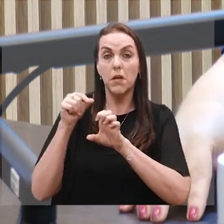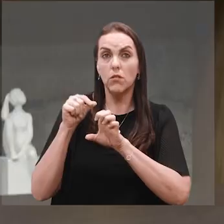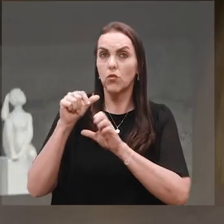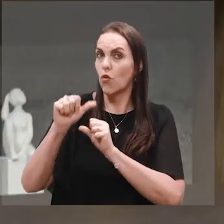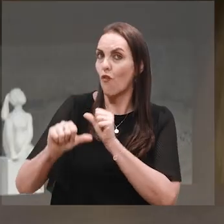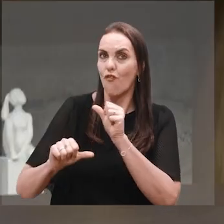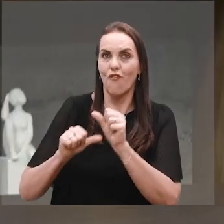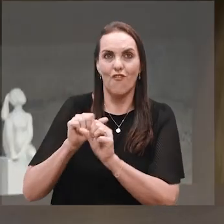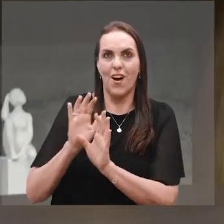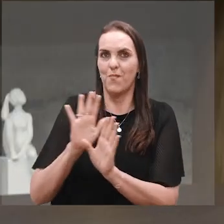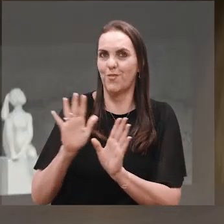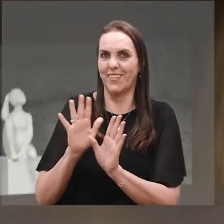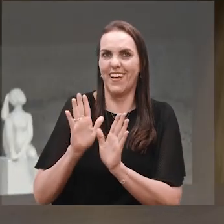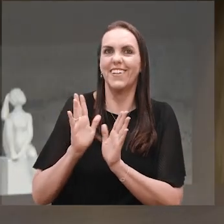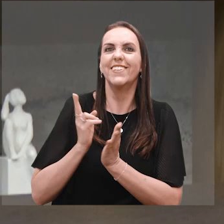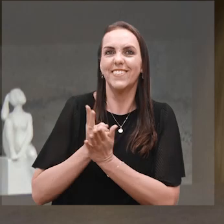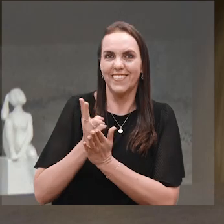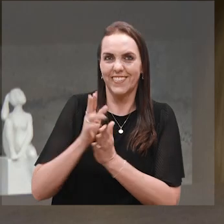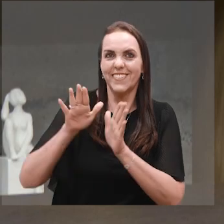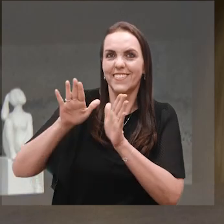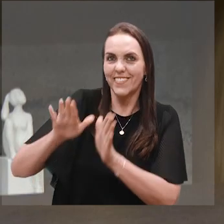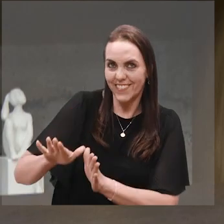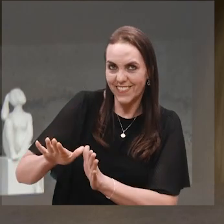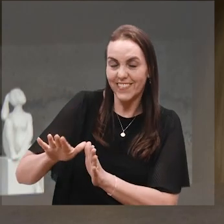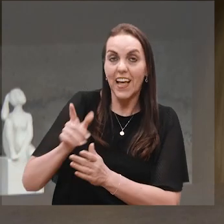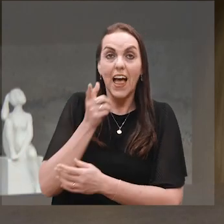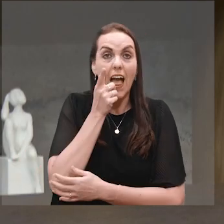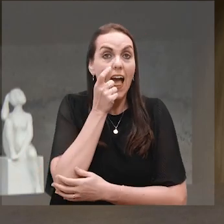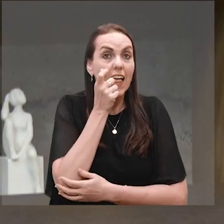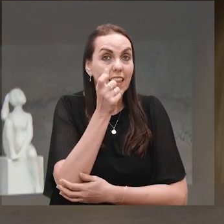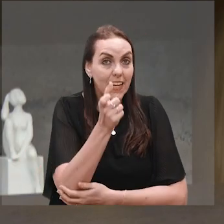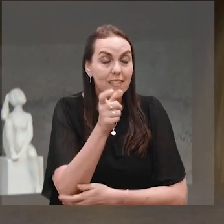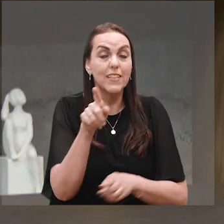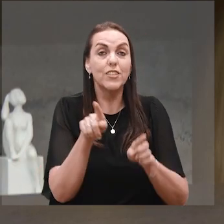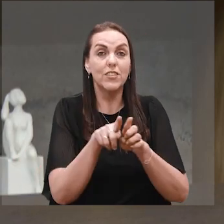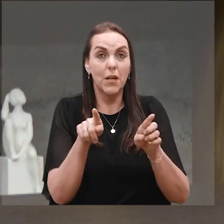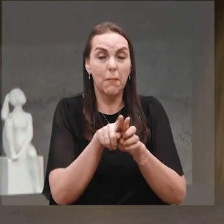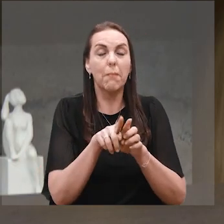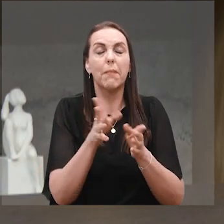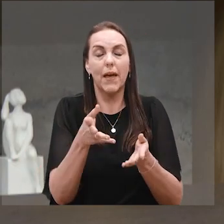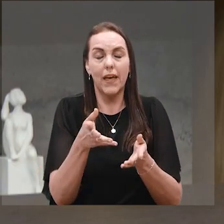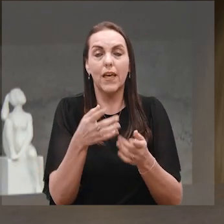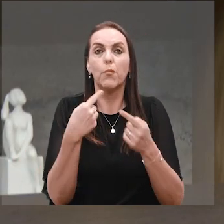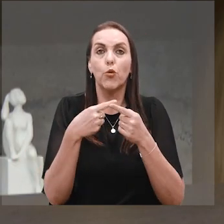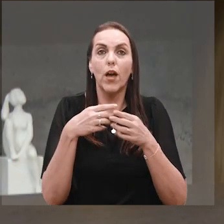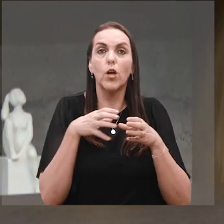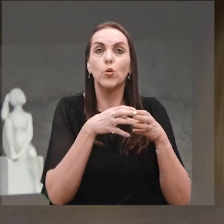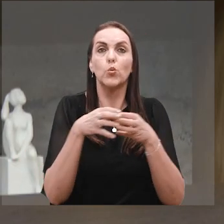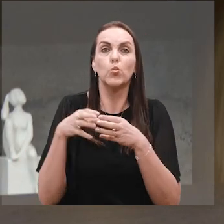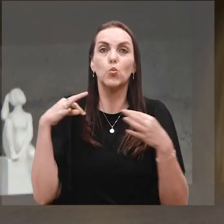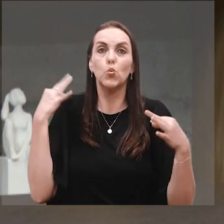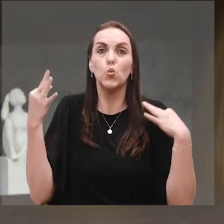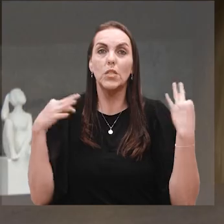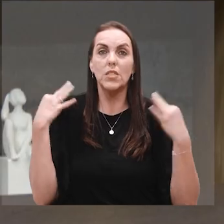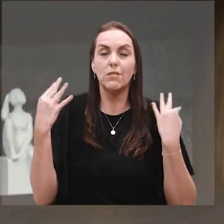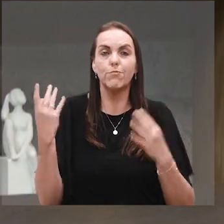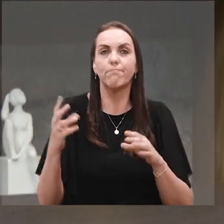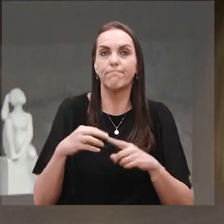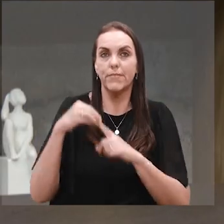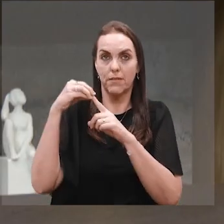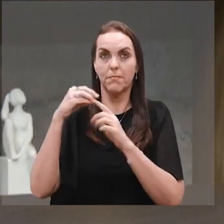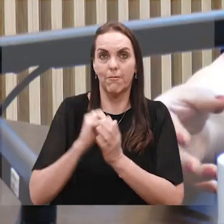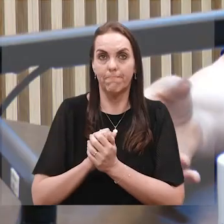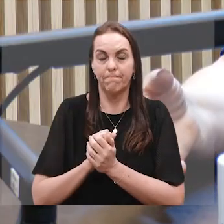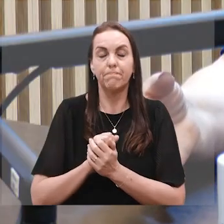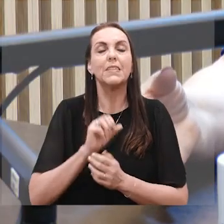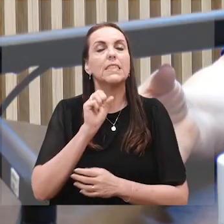o caso de mudar. Não. Então, isso é interessante também de se colocar, pelo aspecto turístico, principalmente.